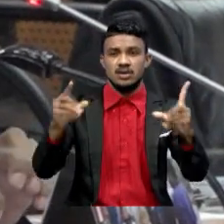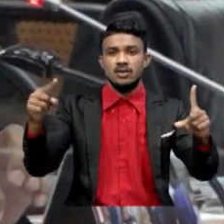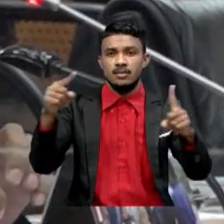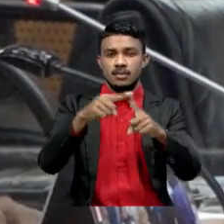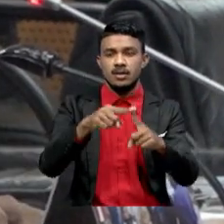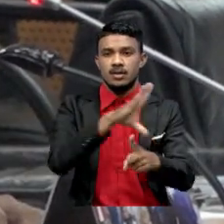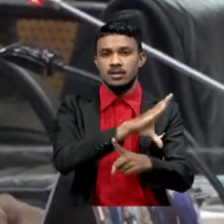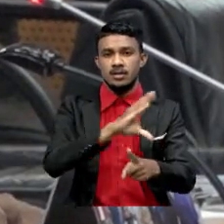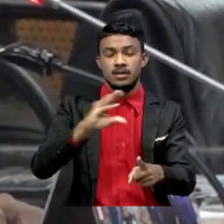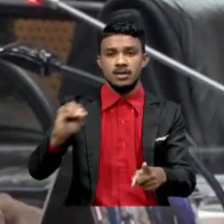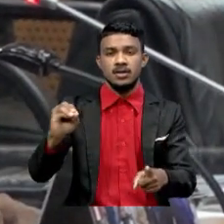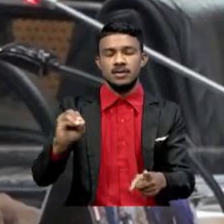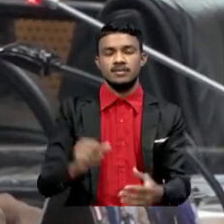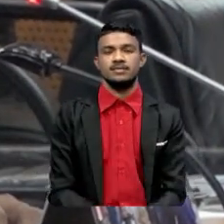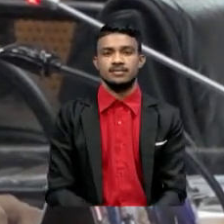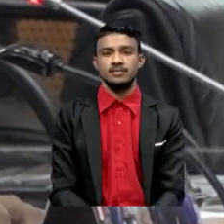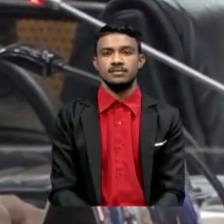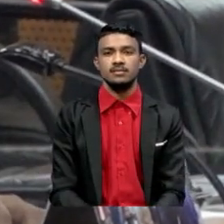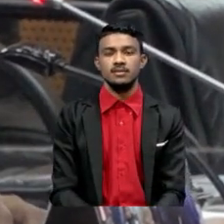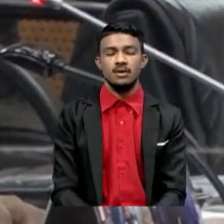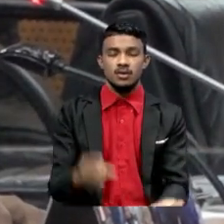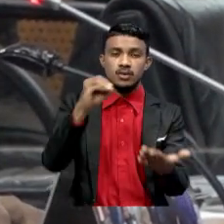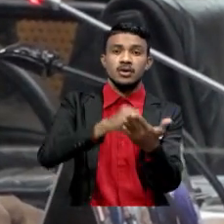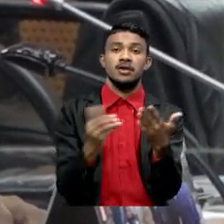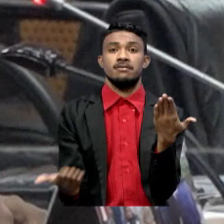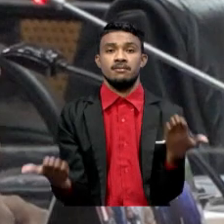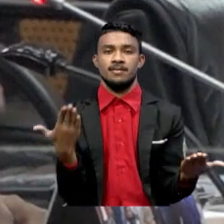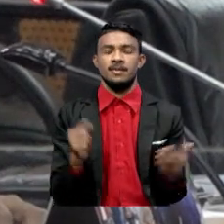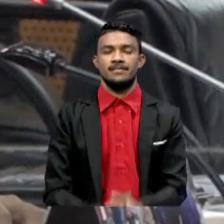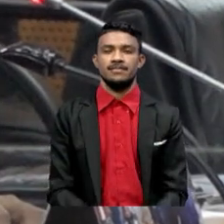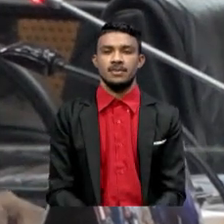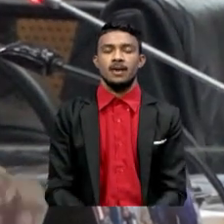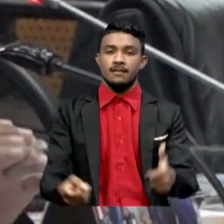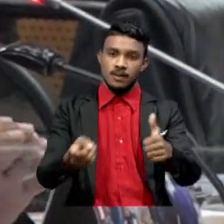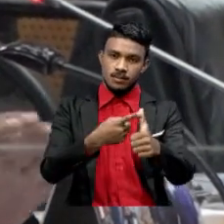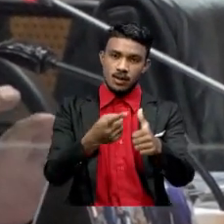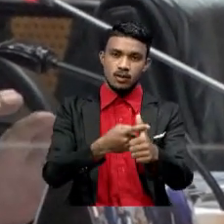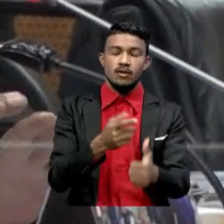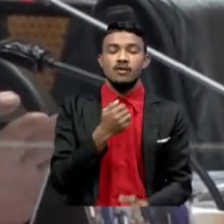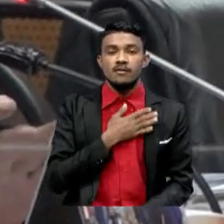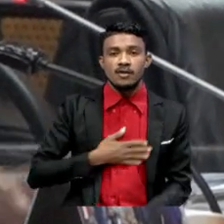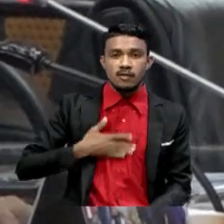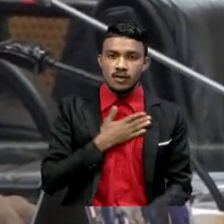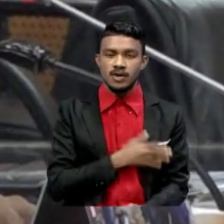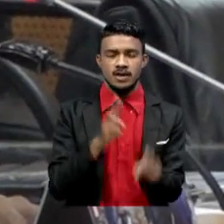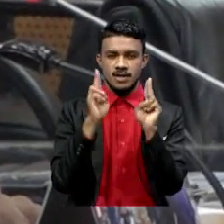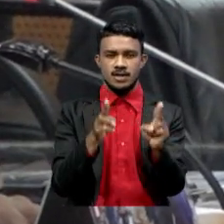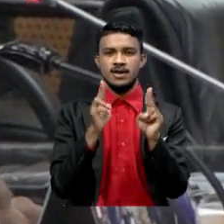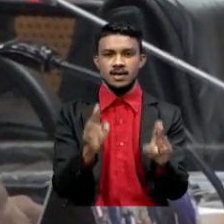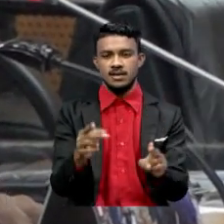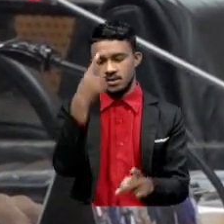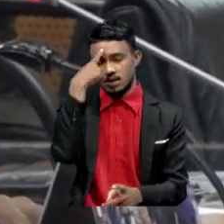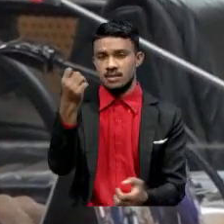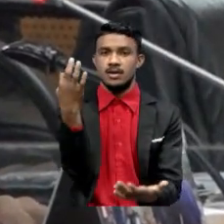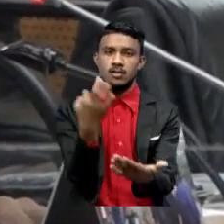of understanding ne toy hanebe ne primeiro favorida acelera buat ne tambah saya